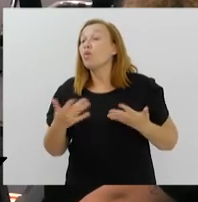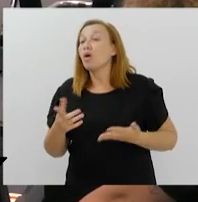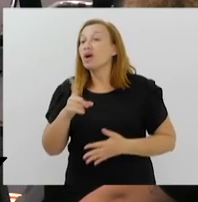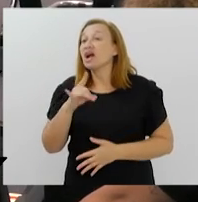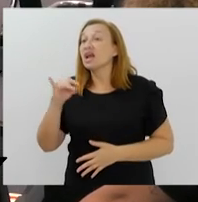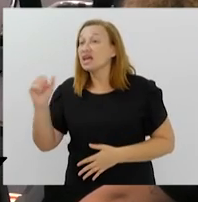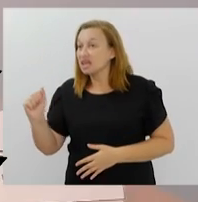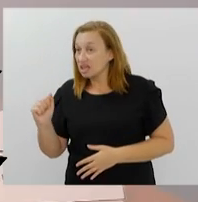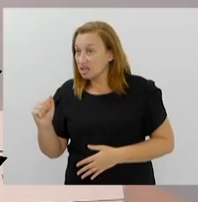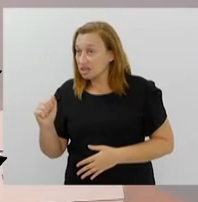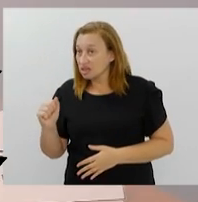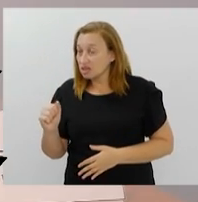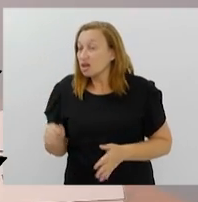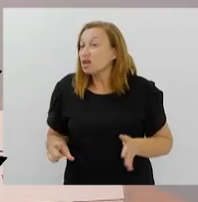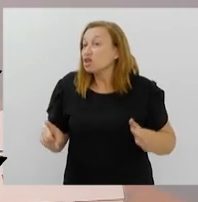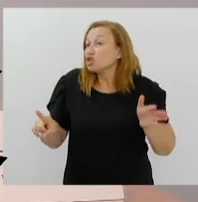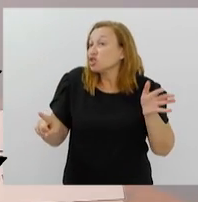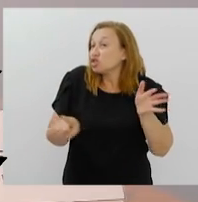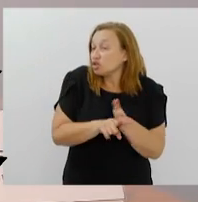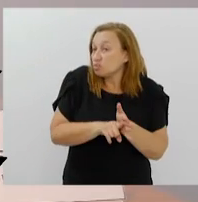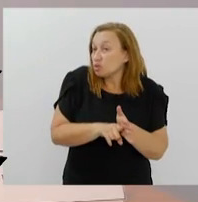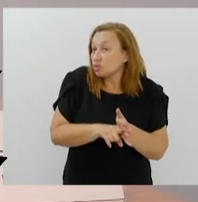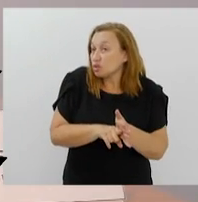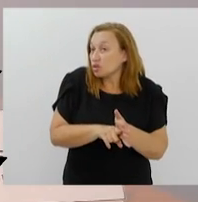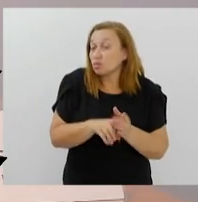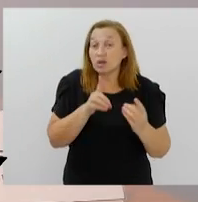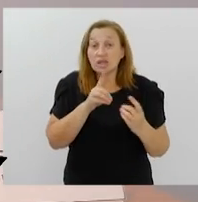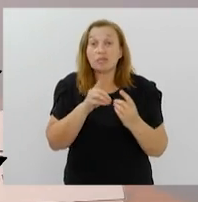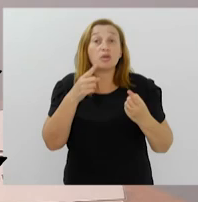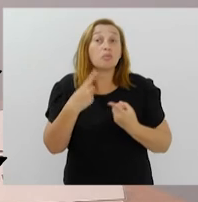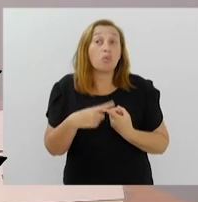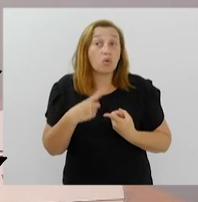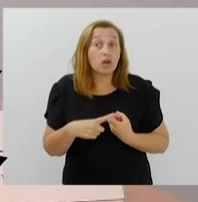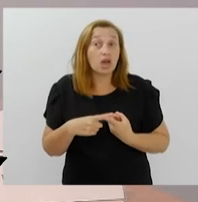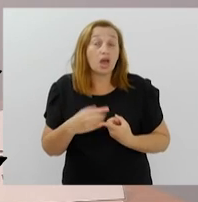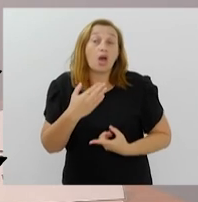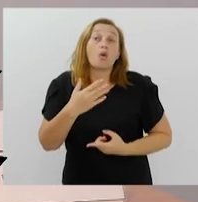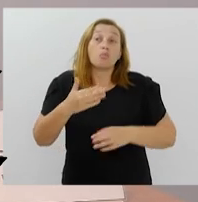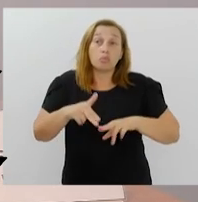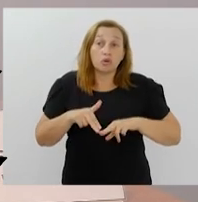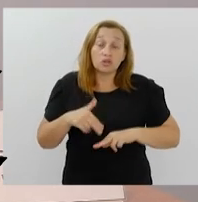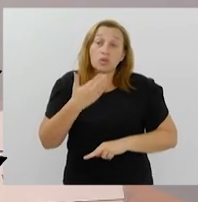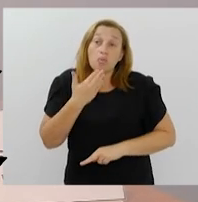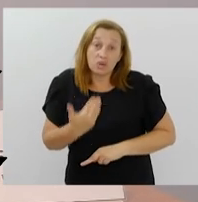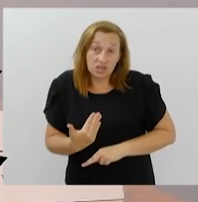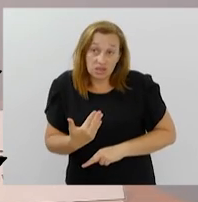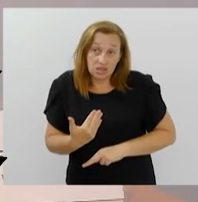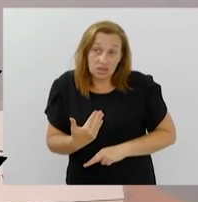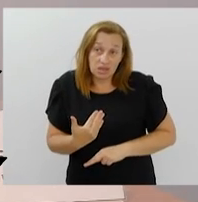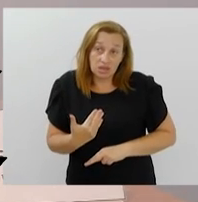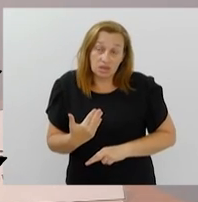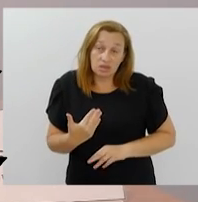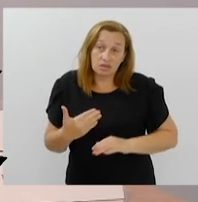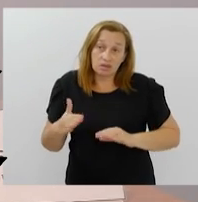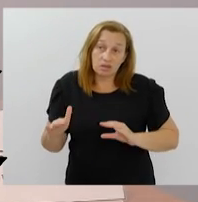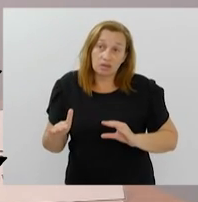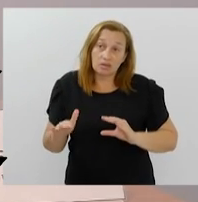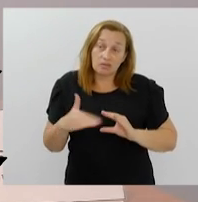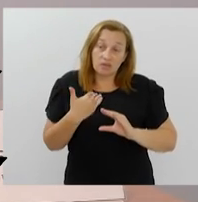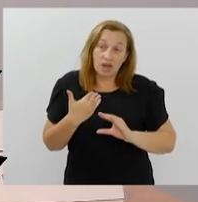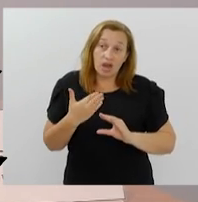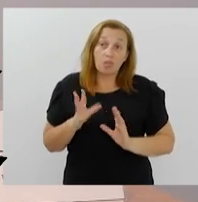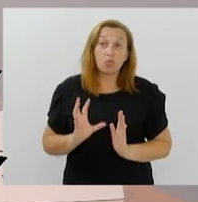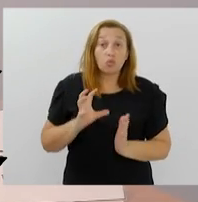eh reduzindo os atendimentos porque por isso que eu pedi para encaminhar os casos pro pro núcleo de conciliação